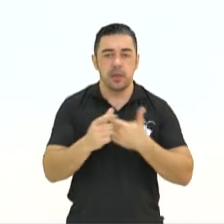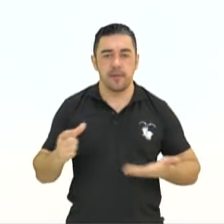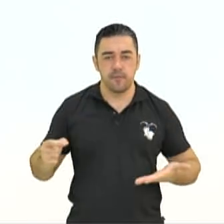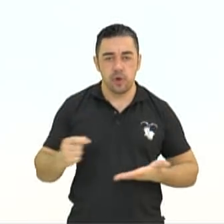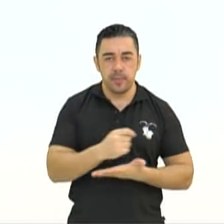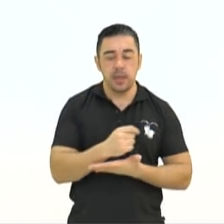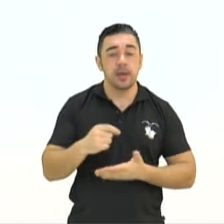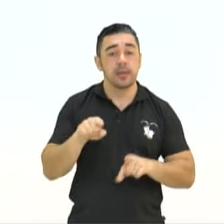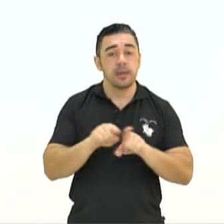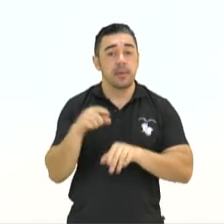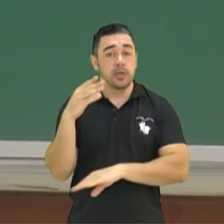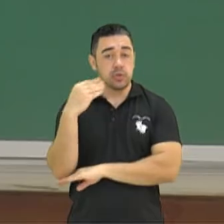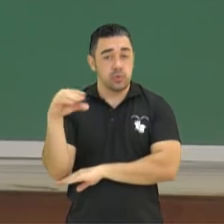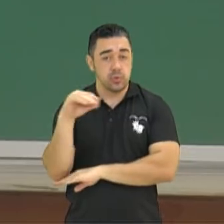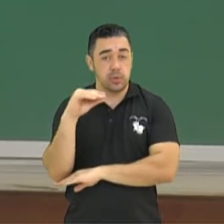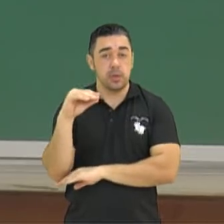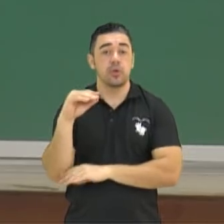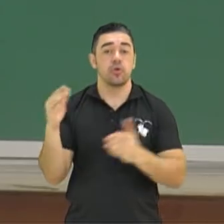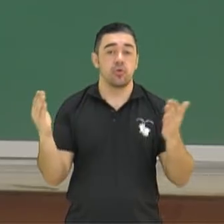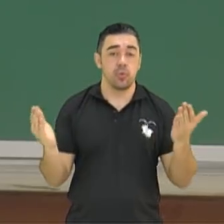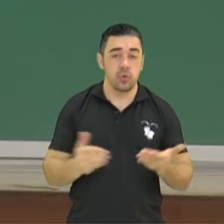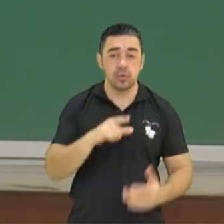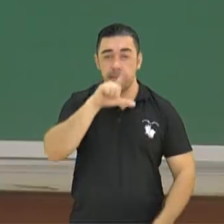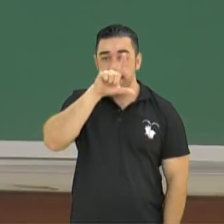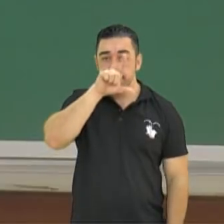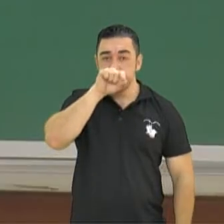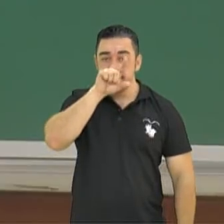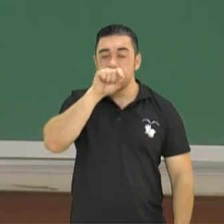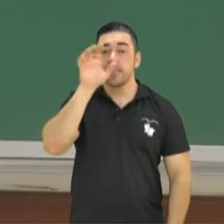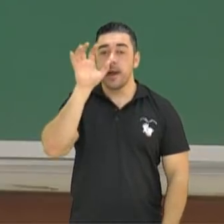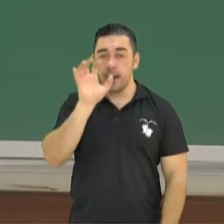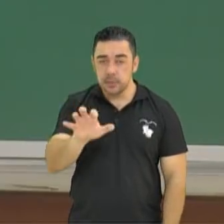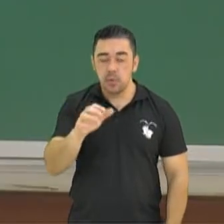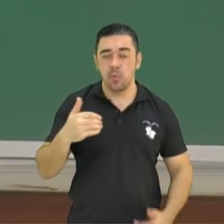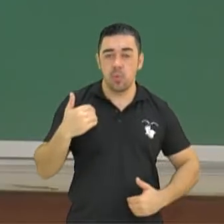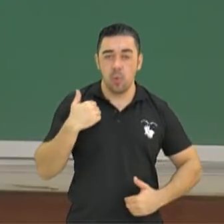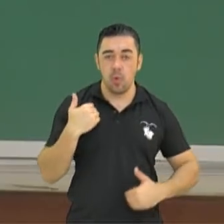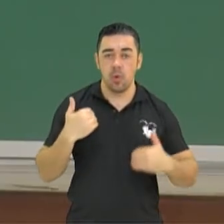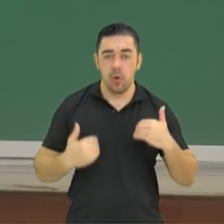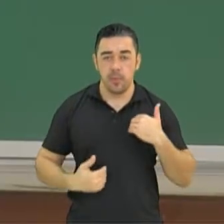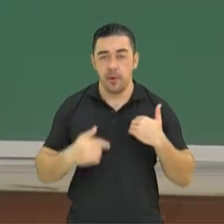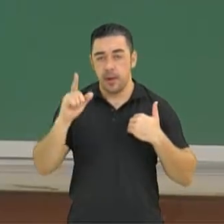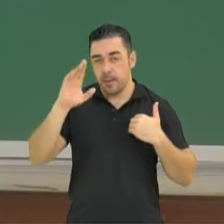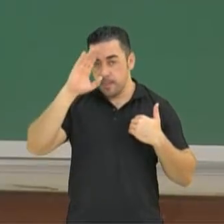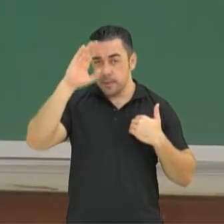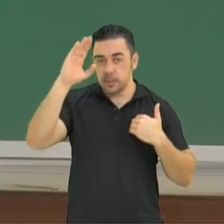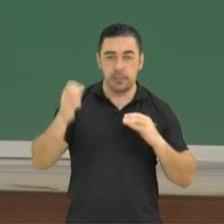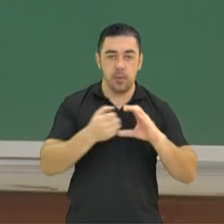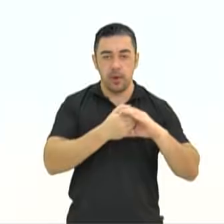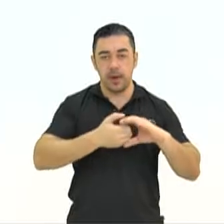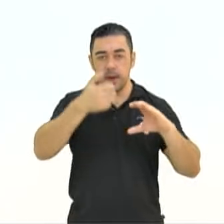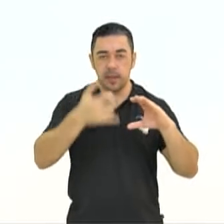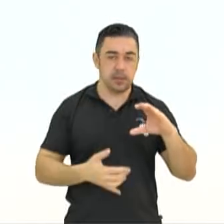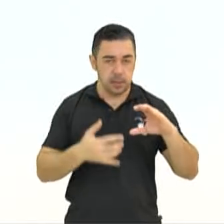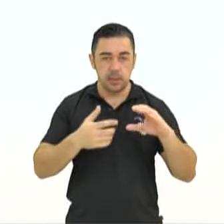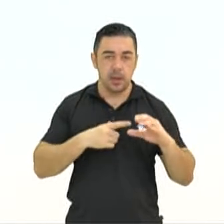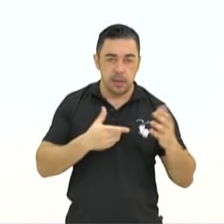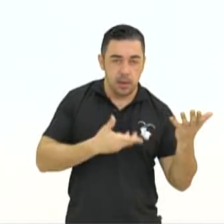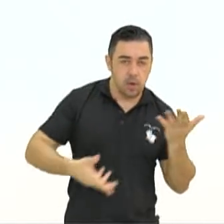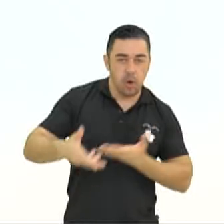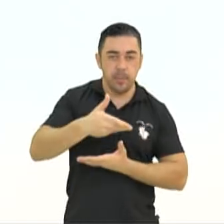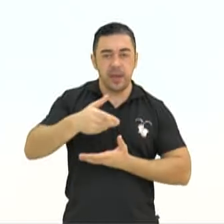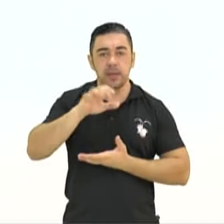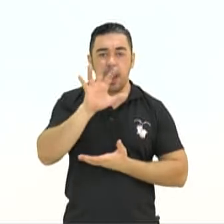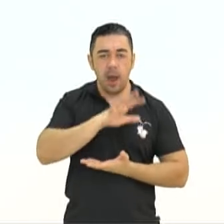os dinossauros, hoje os pássaros, são assim. Os planos corporais são a característica mais fundamental compartilhada por seres